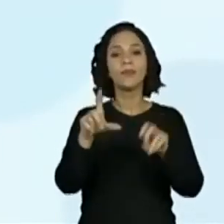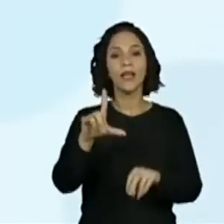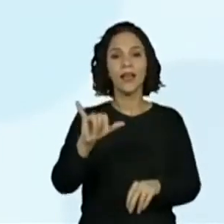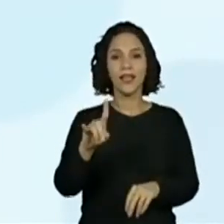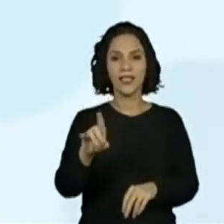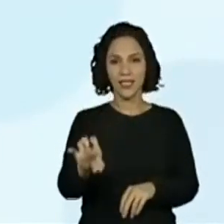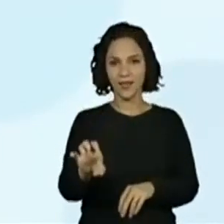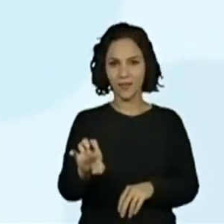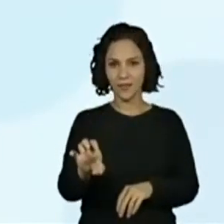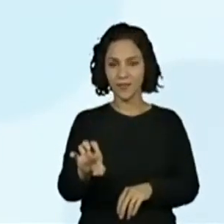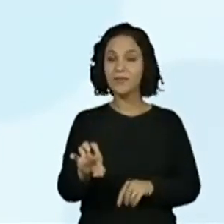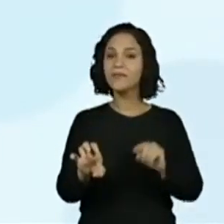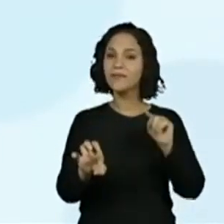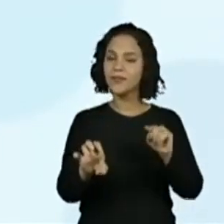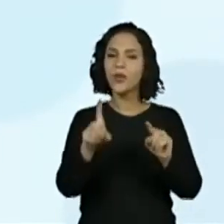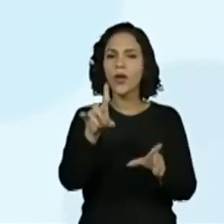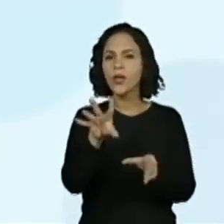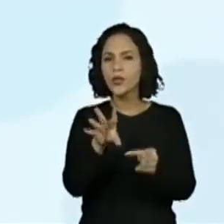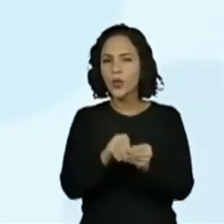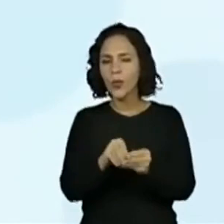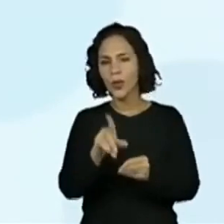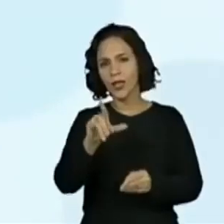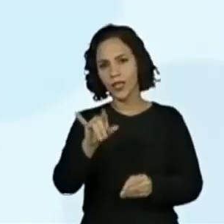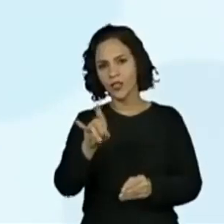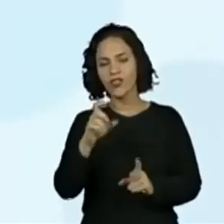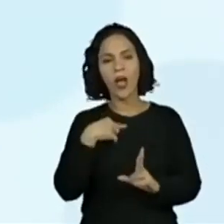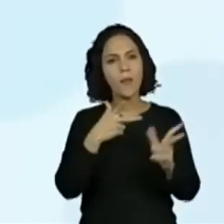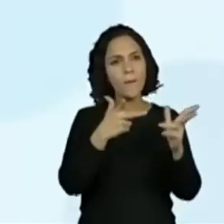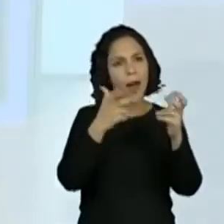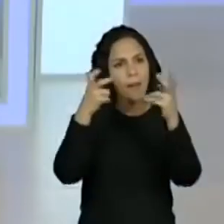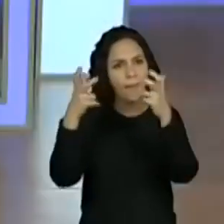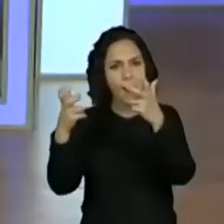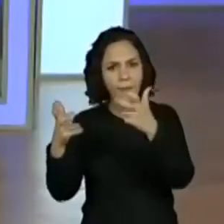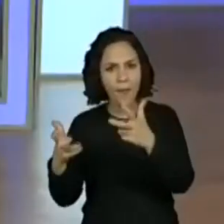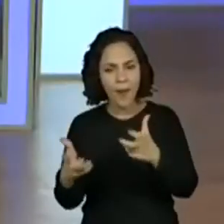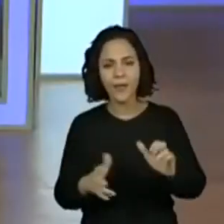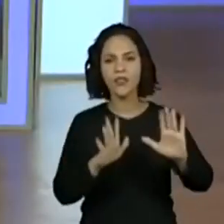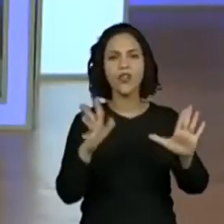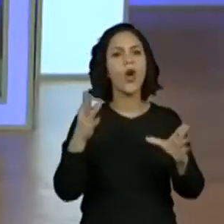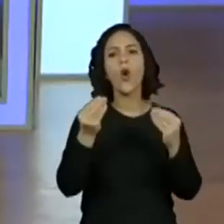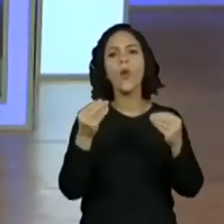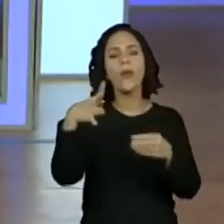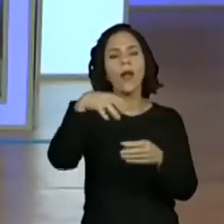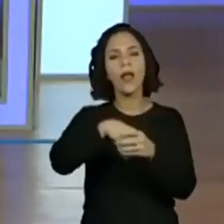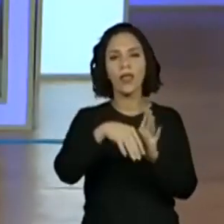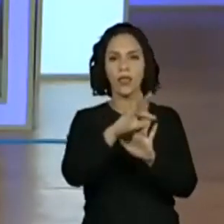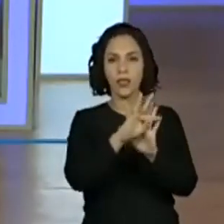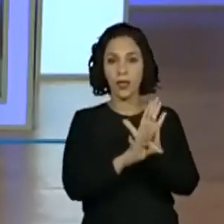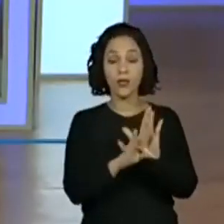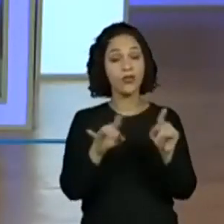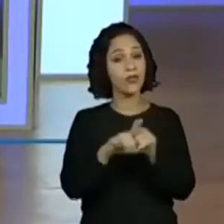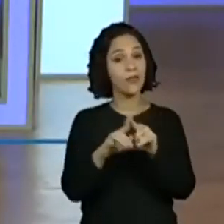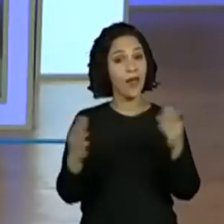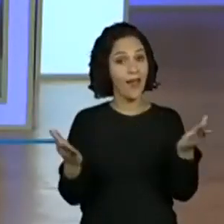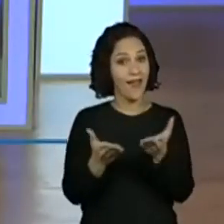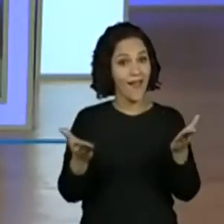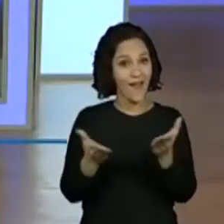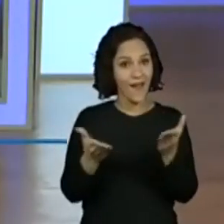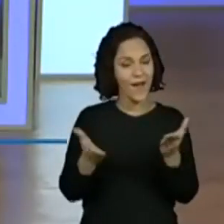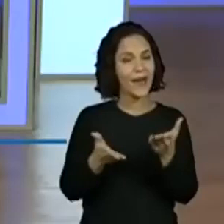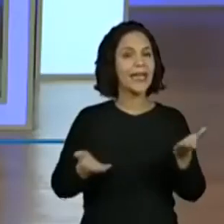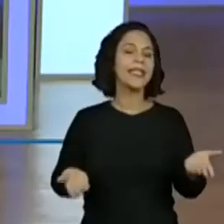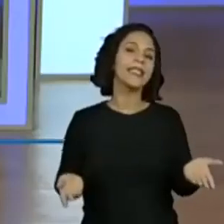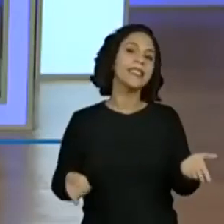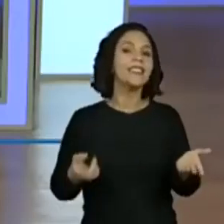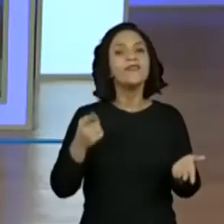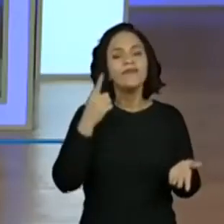aula passada, nós já falamos um pouco, localizamos ele na estrutura do texto. E agora, vamos ver, assim,